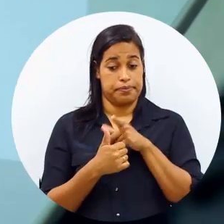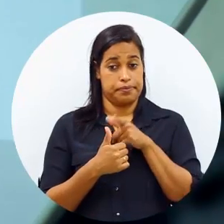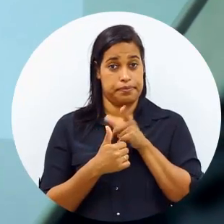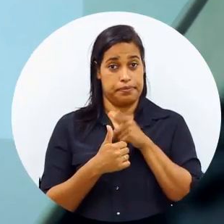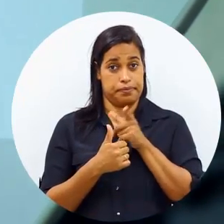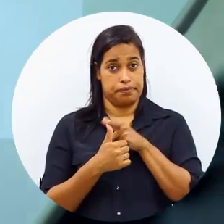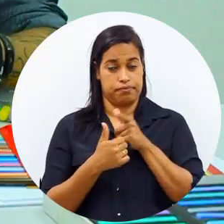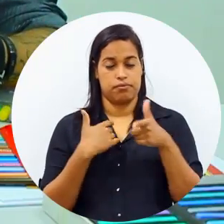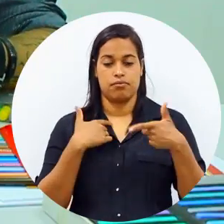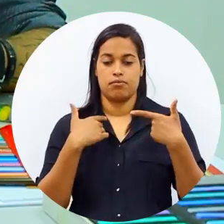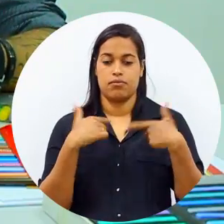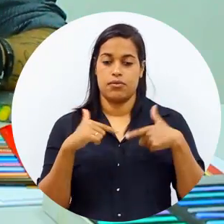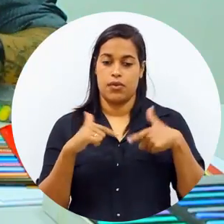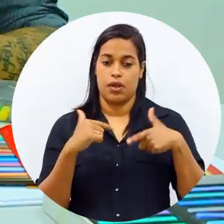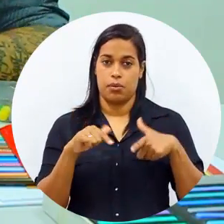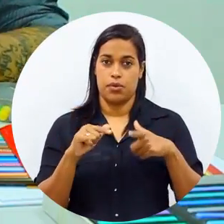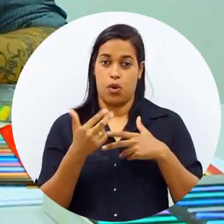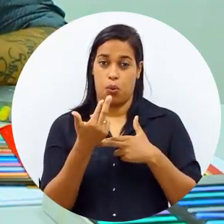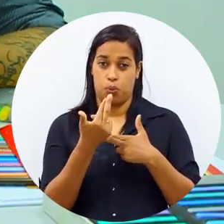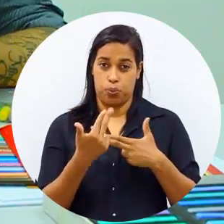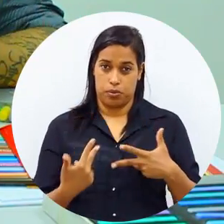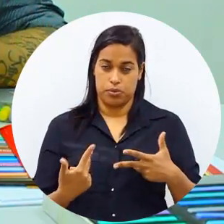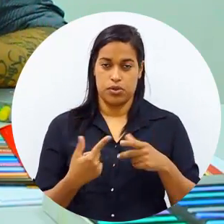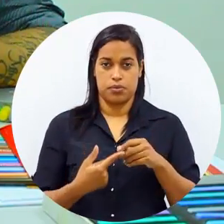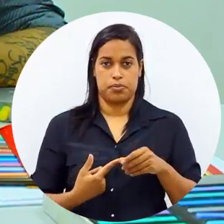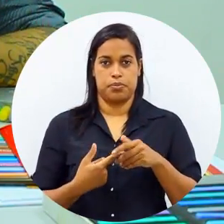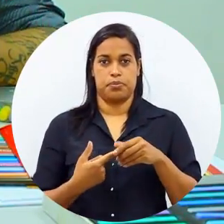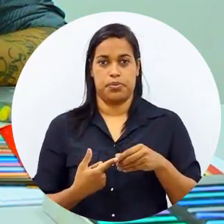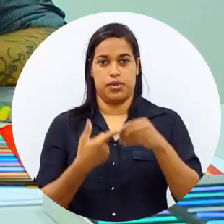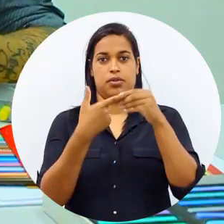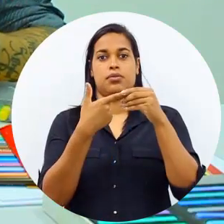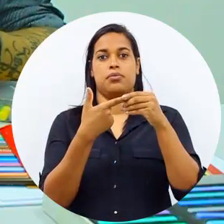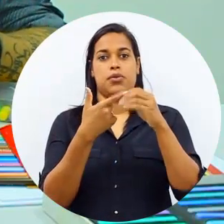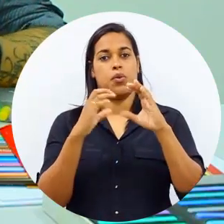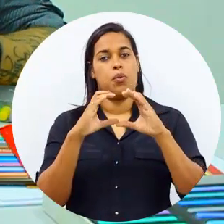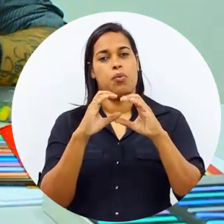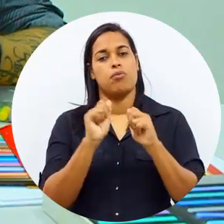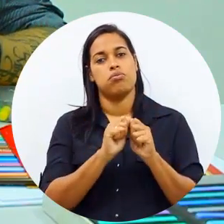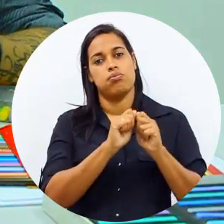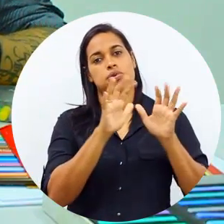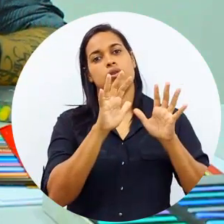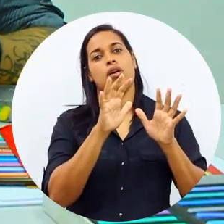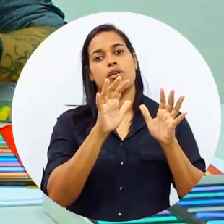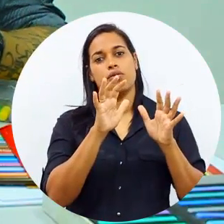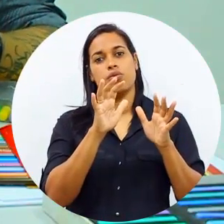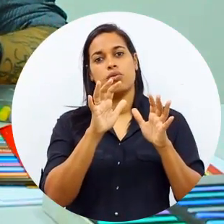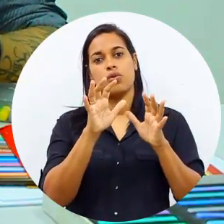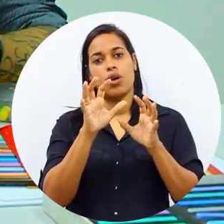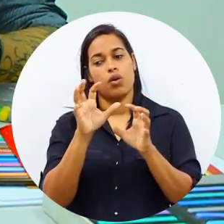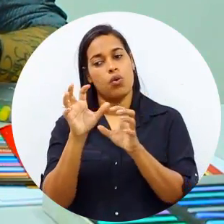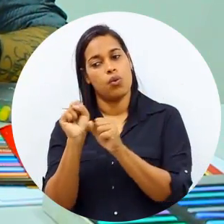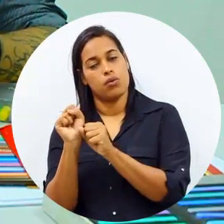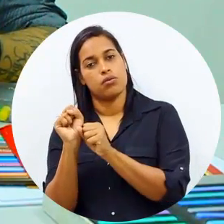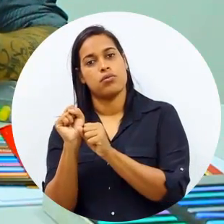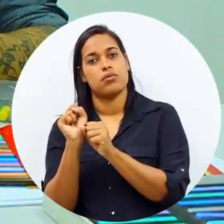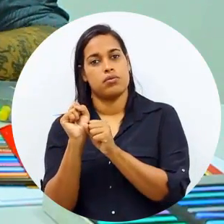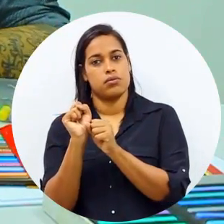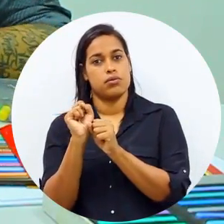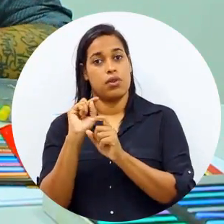No primeiro, eu vou trabalhar o objeto principal claro sobre um fundo